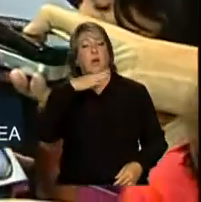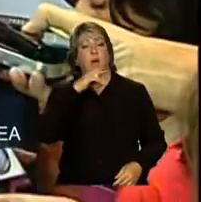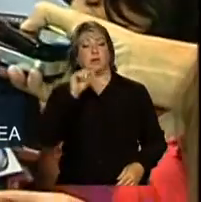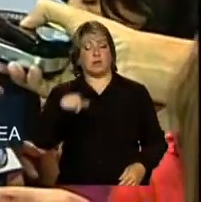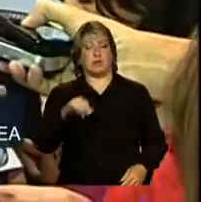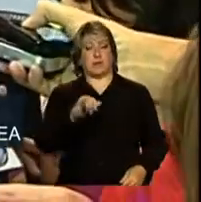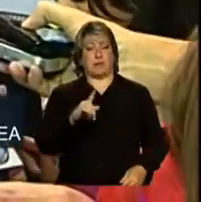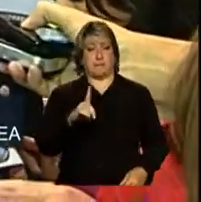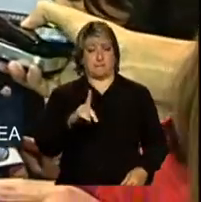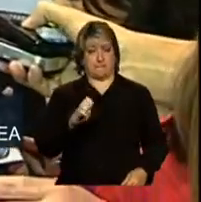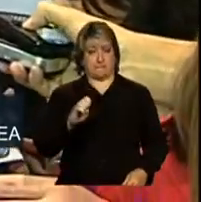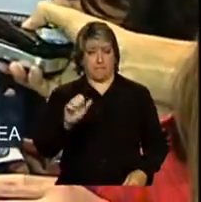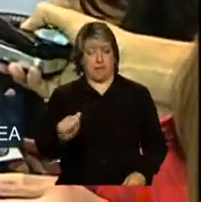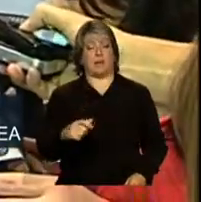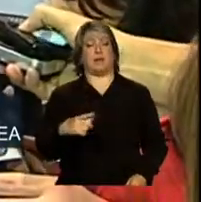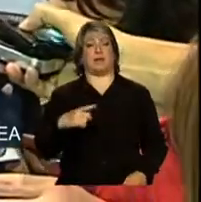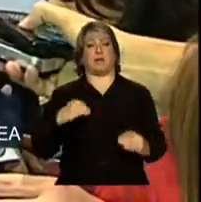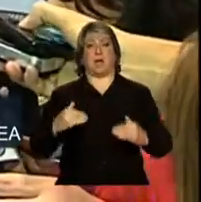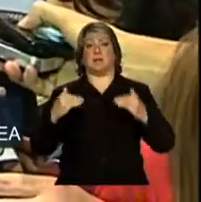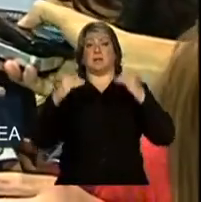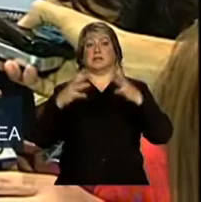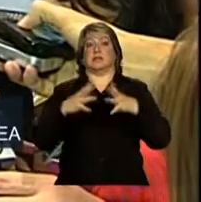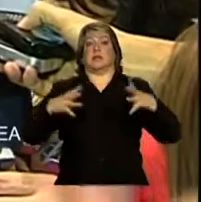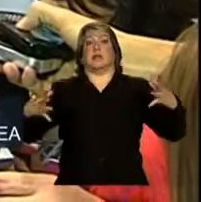cresceu muito, é uma instituição diversa, com